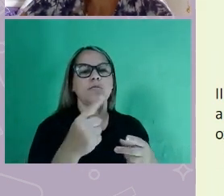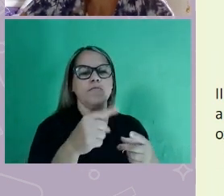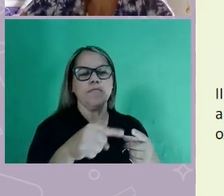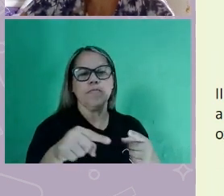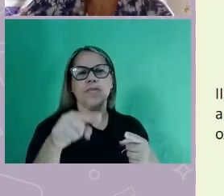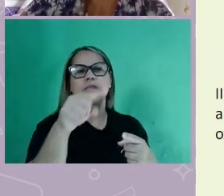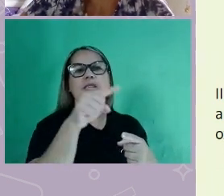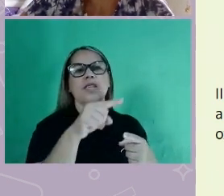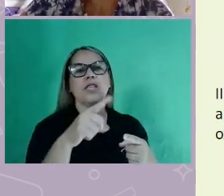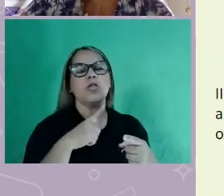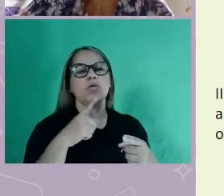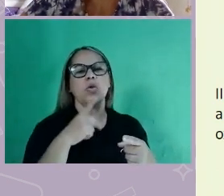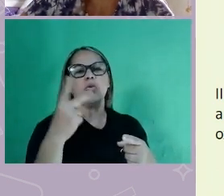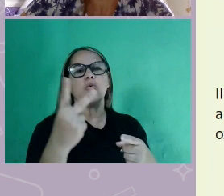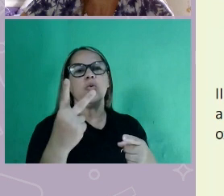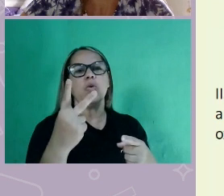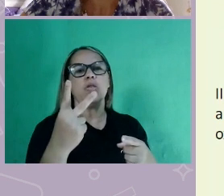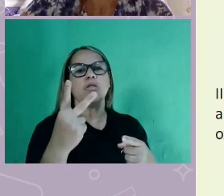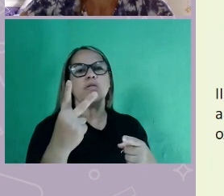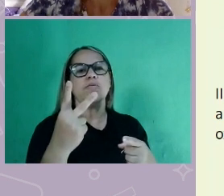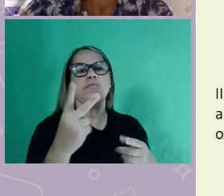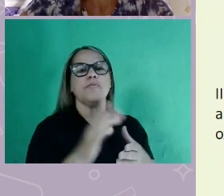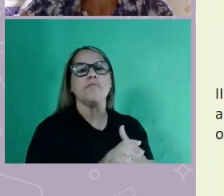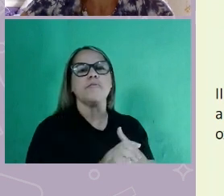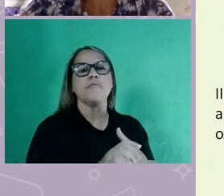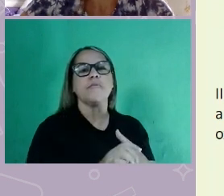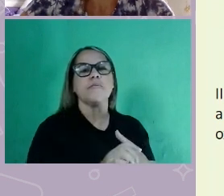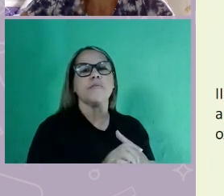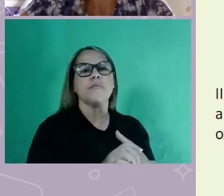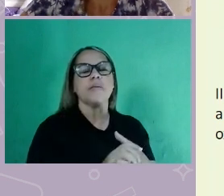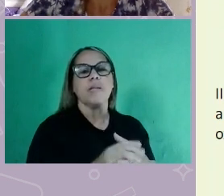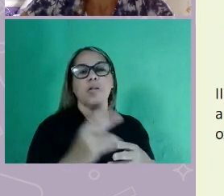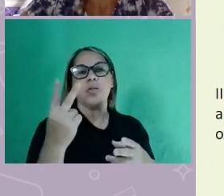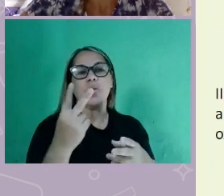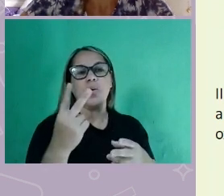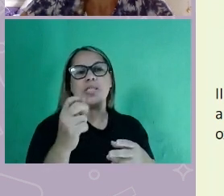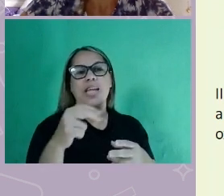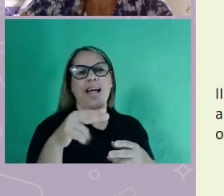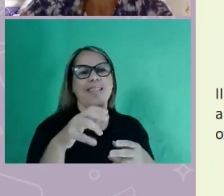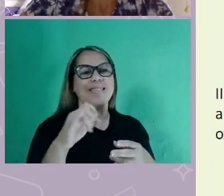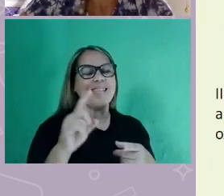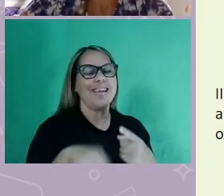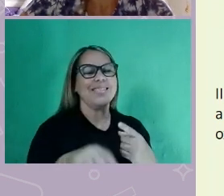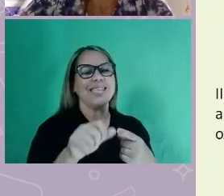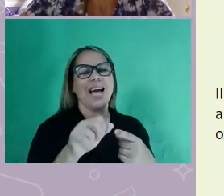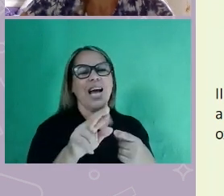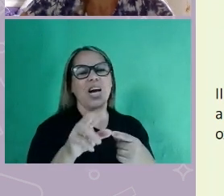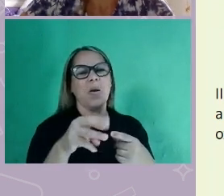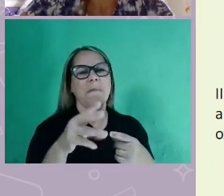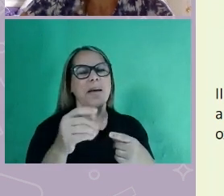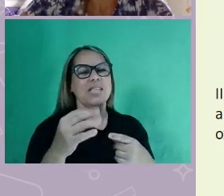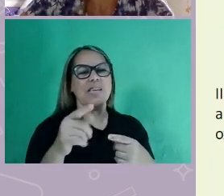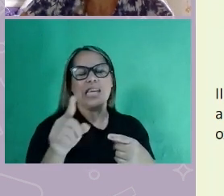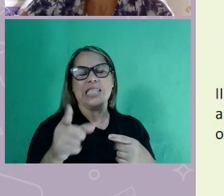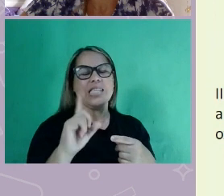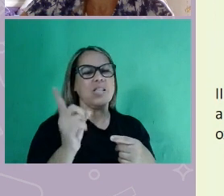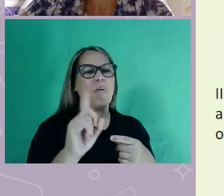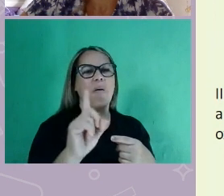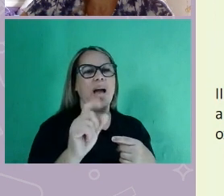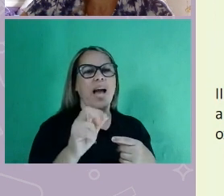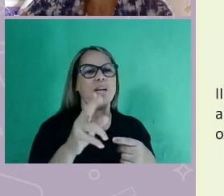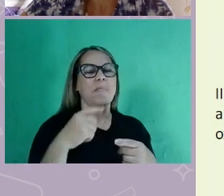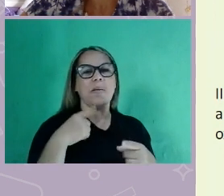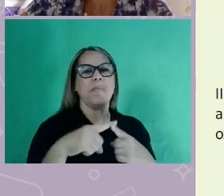alternadas um anel aromático dois anéis aromáticos esse anel ele não é aromático porque eu não tenho